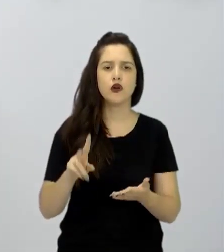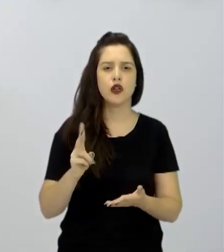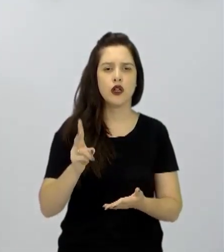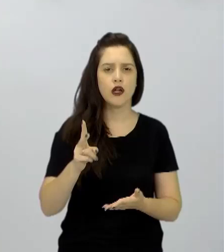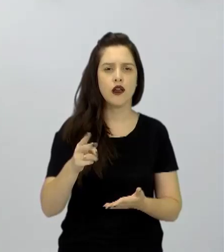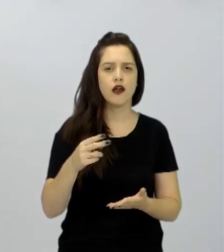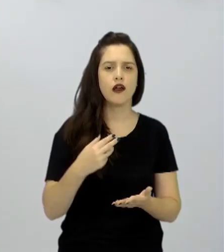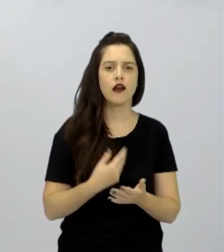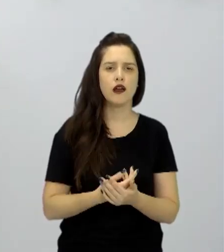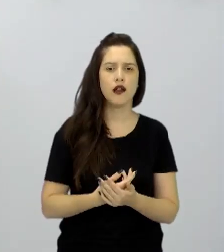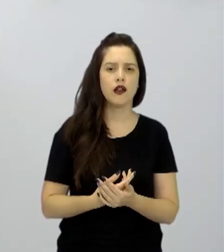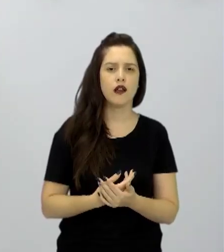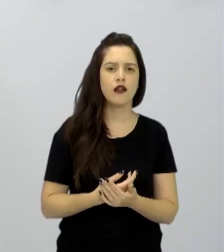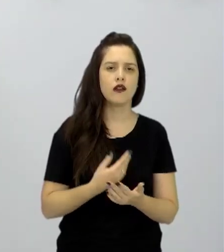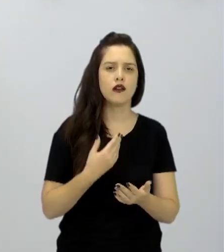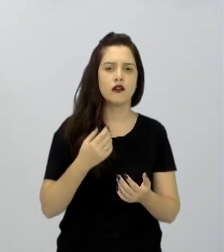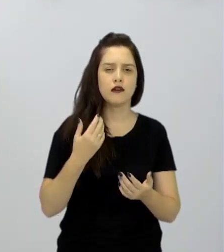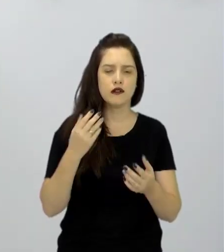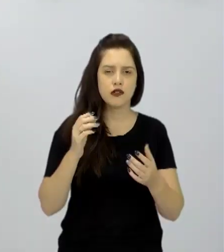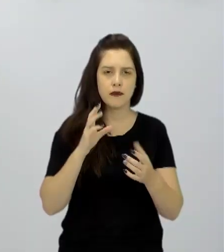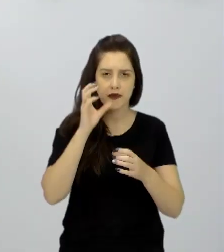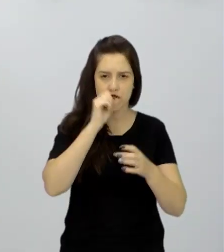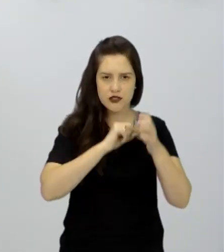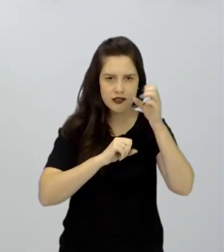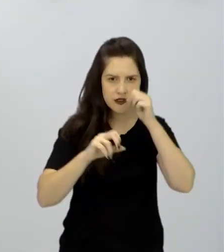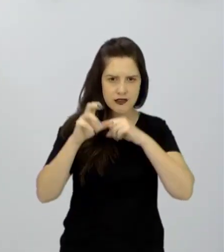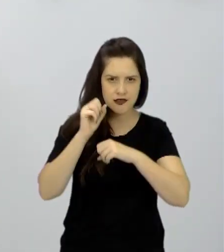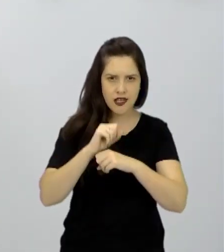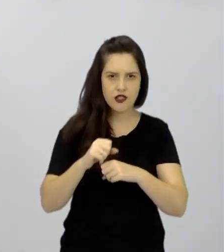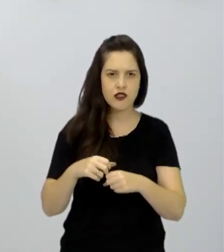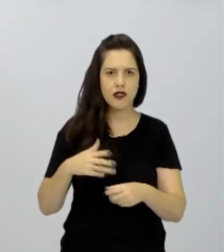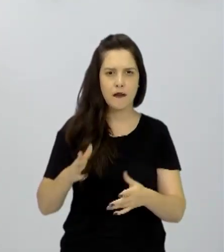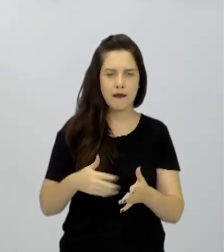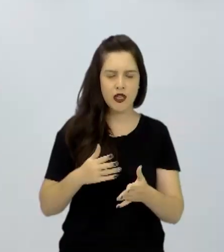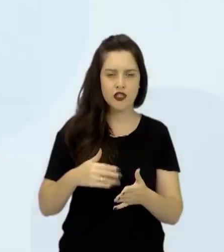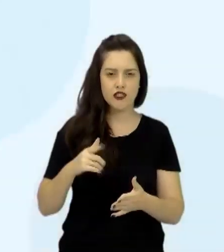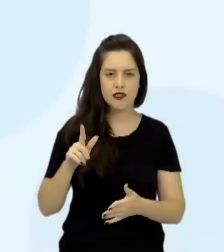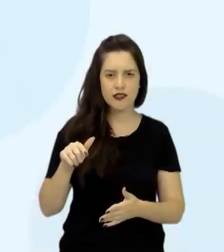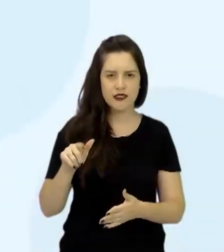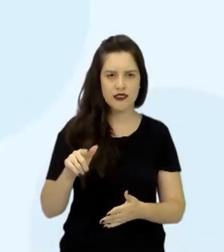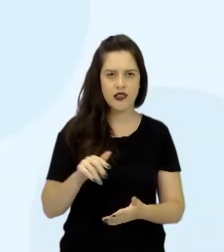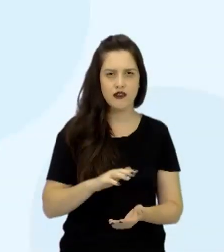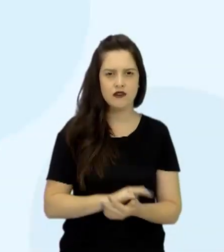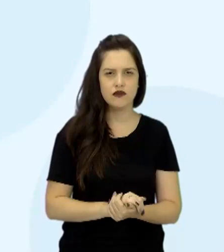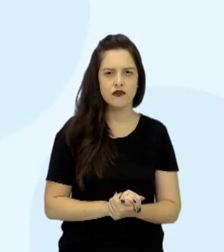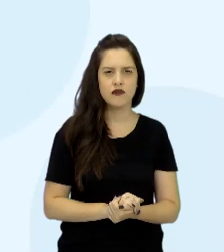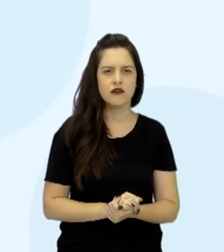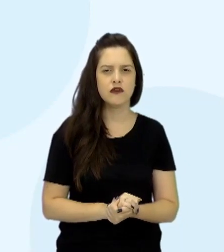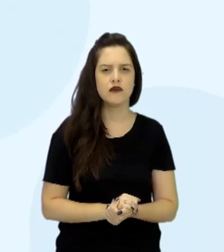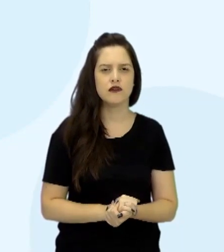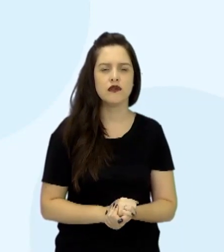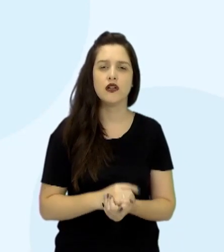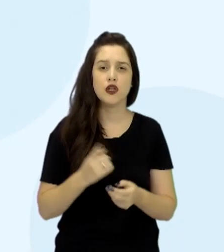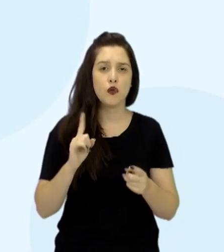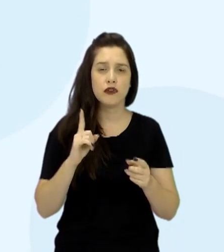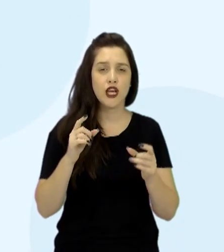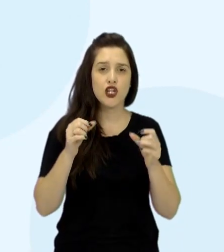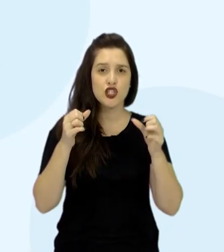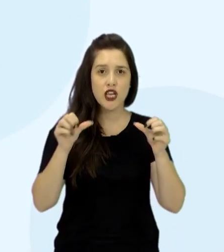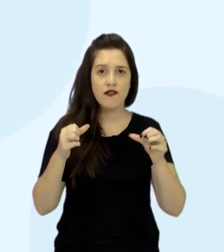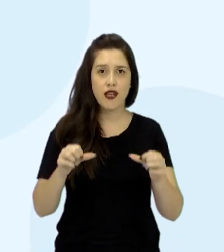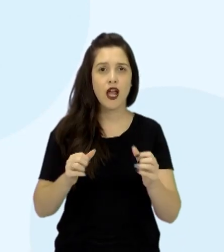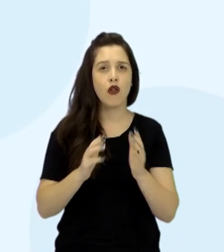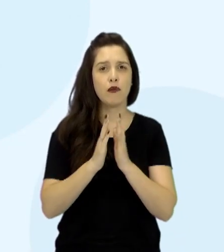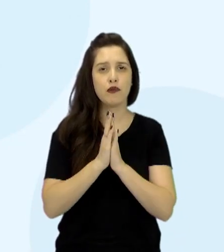com a situação de aprendizagem da página 15 a 17 e não deixe de avaliar essa aula, por